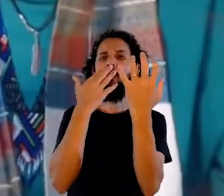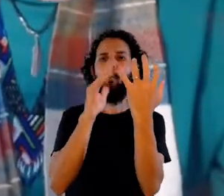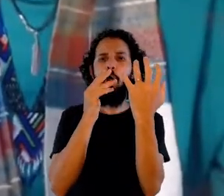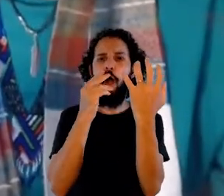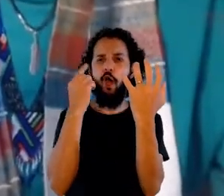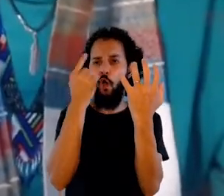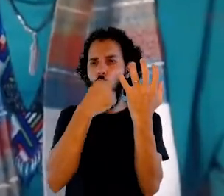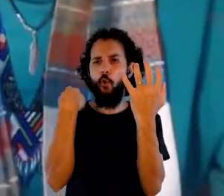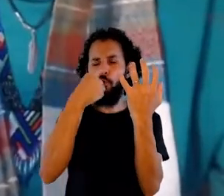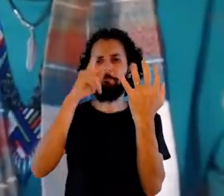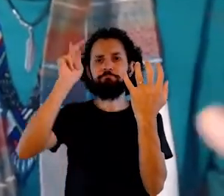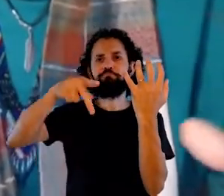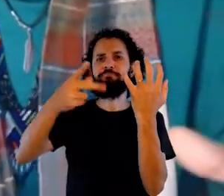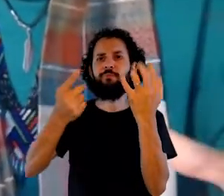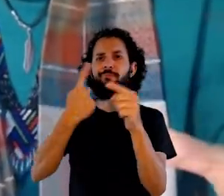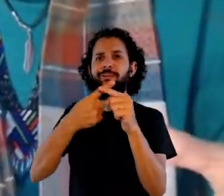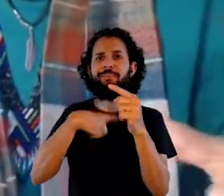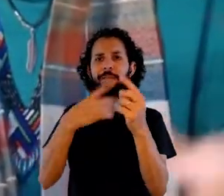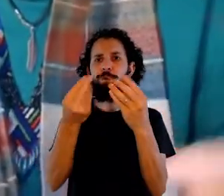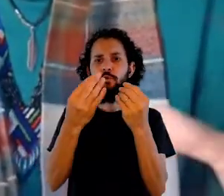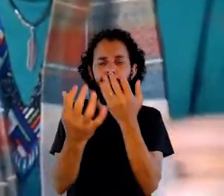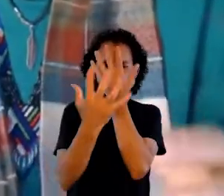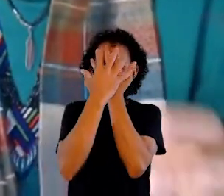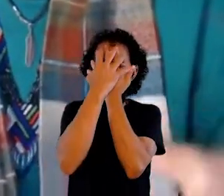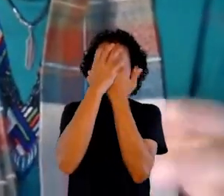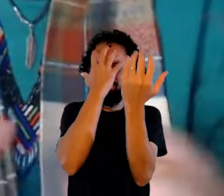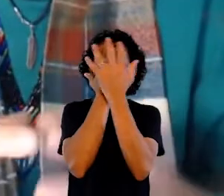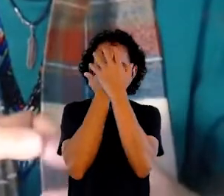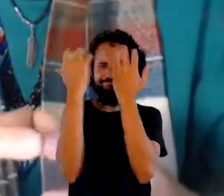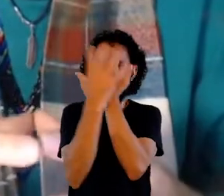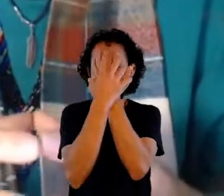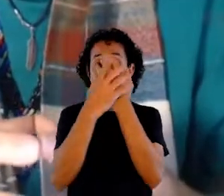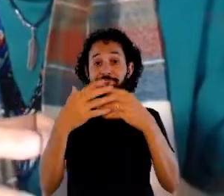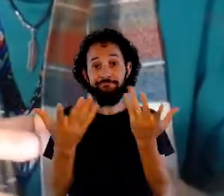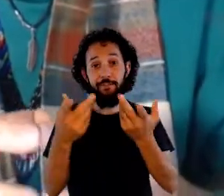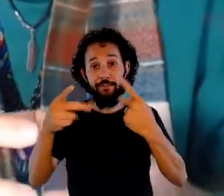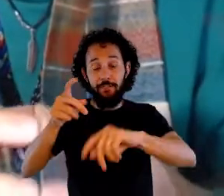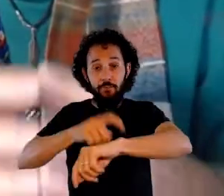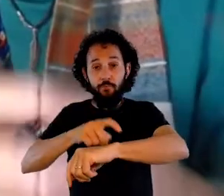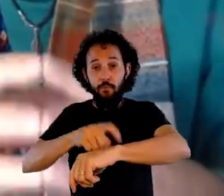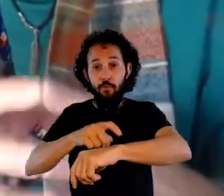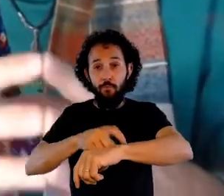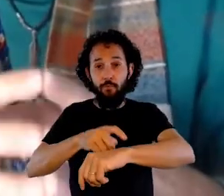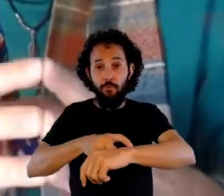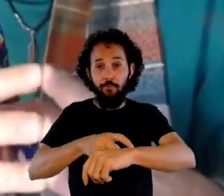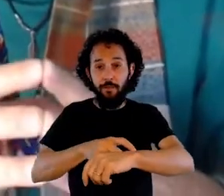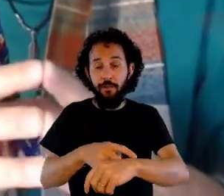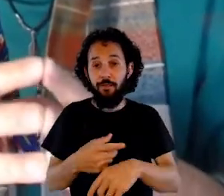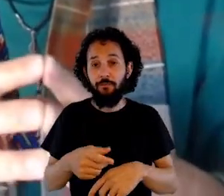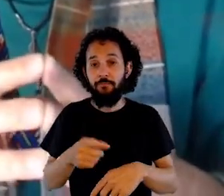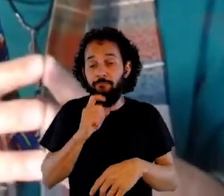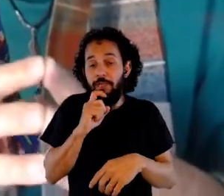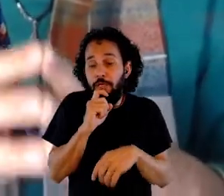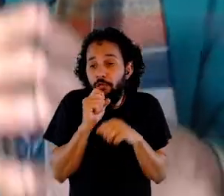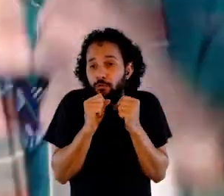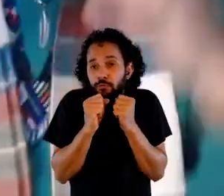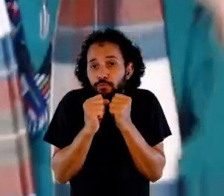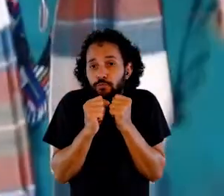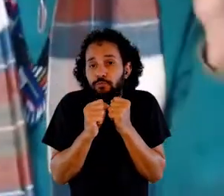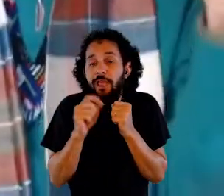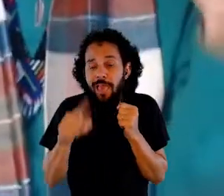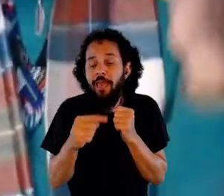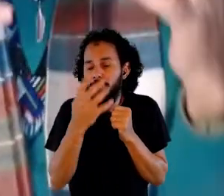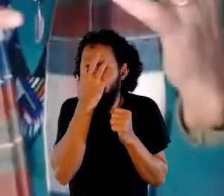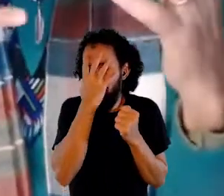máscaras que são usadas, né? Então, nesse momento do sul, do inverno, era também um momento de queimar as máscaras. Eles